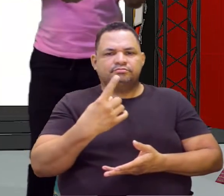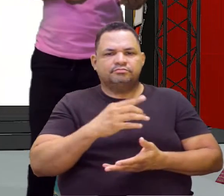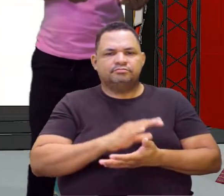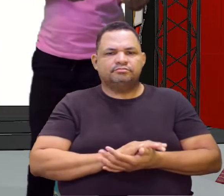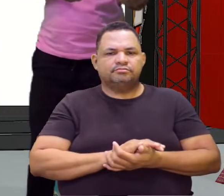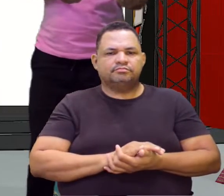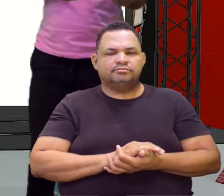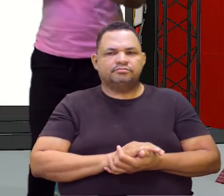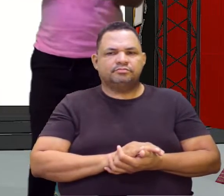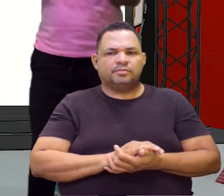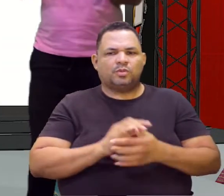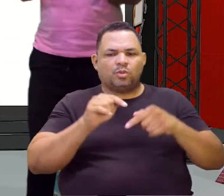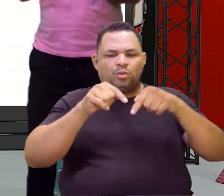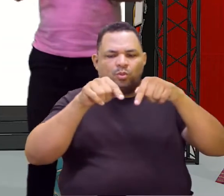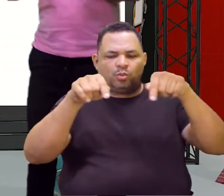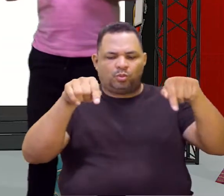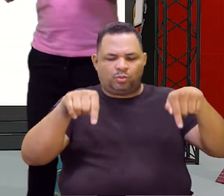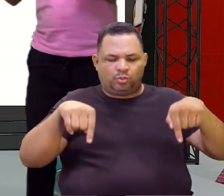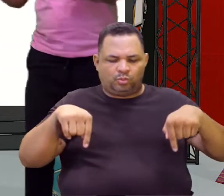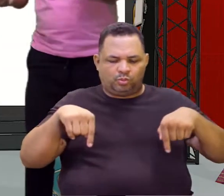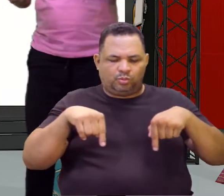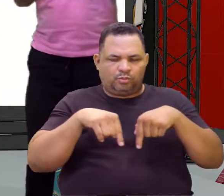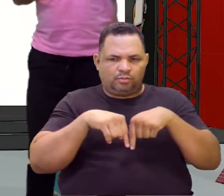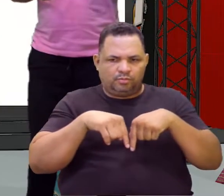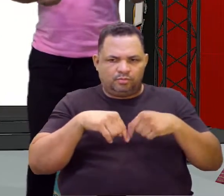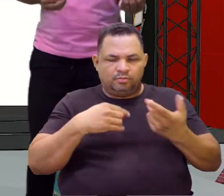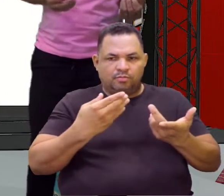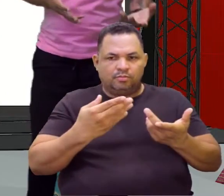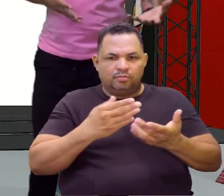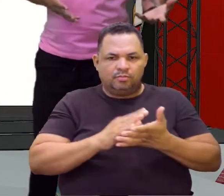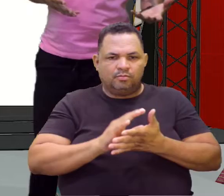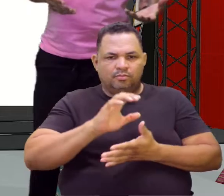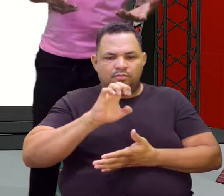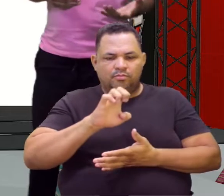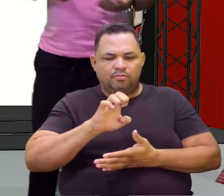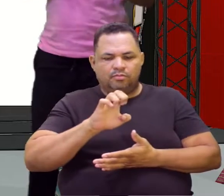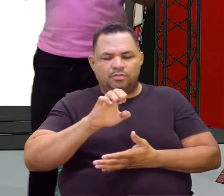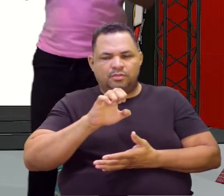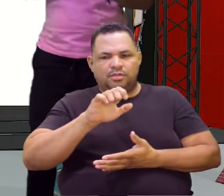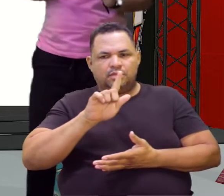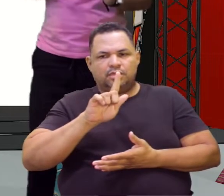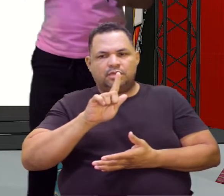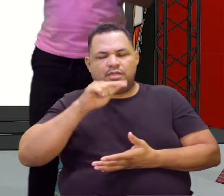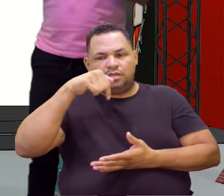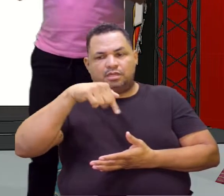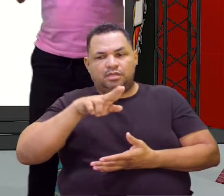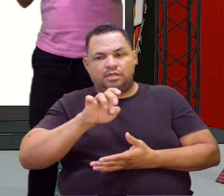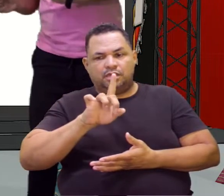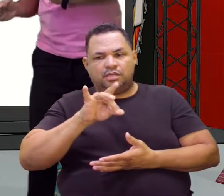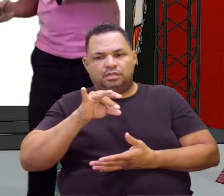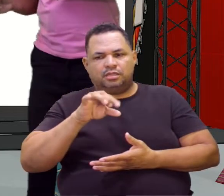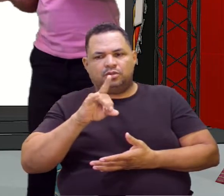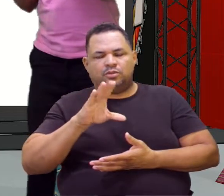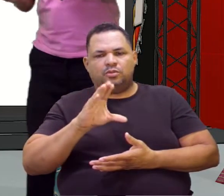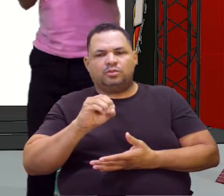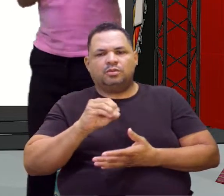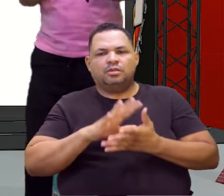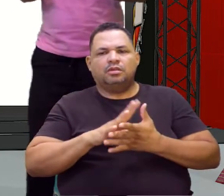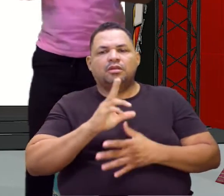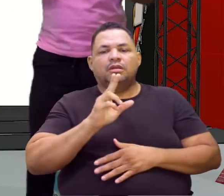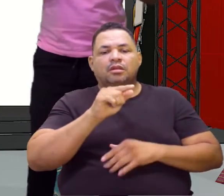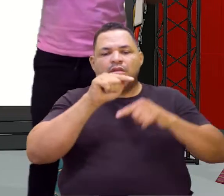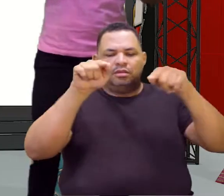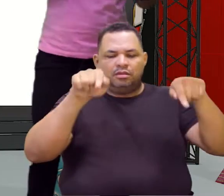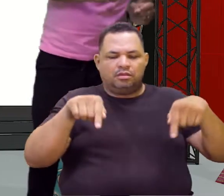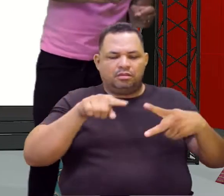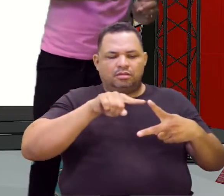de quadrado. Poderia ser um quadrilátero equilátero. Para ser equilátero, tem que ter todos os lados iguais e todos